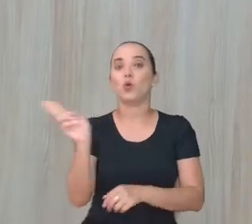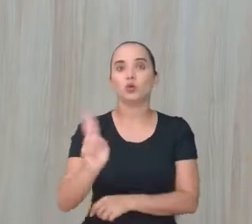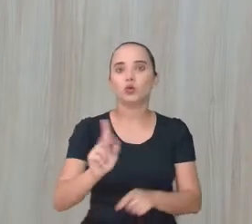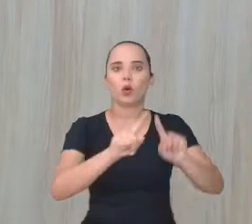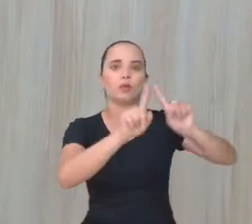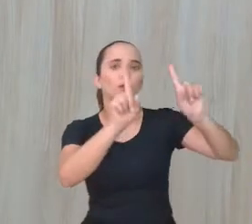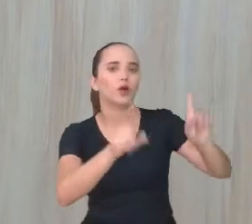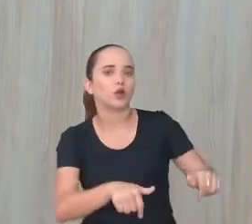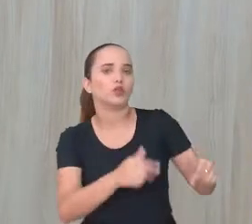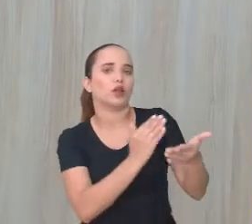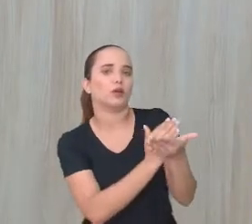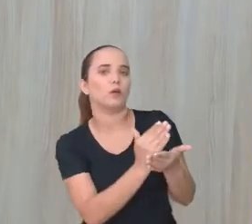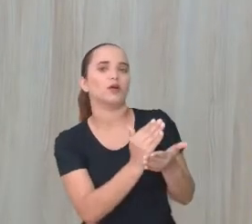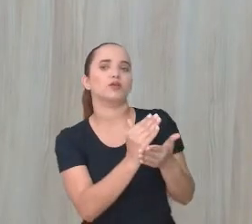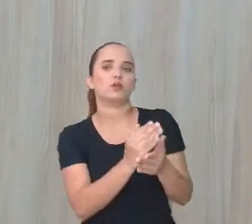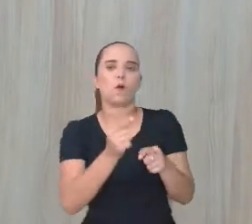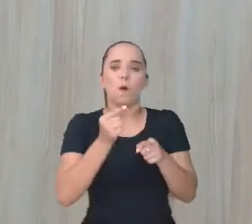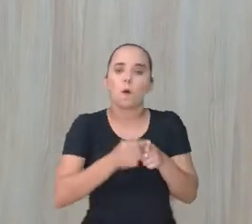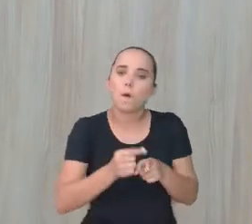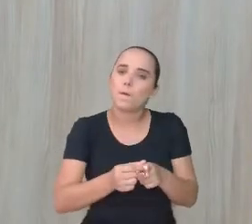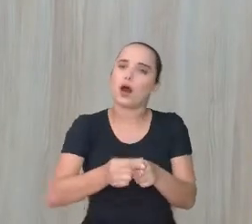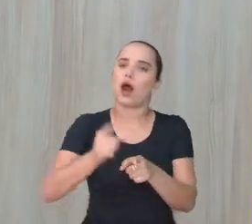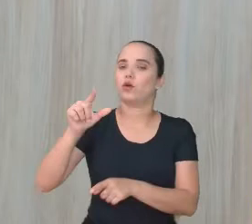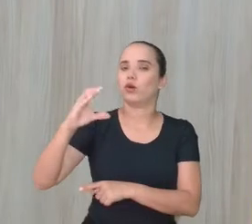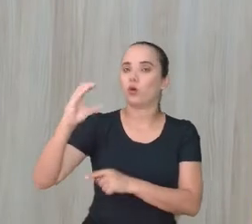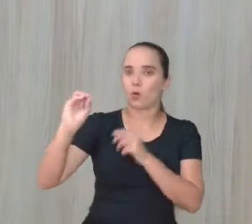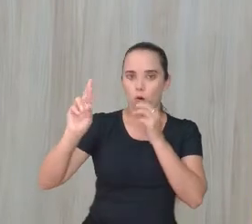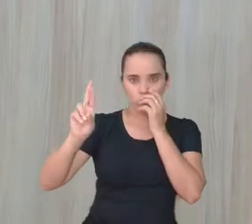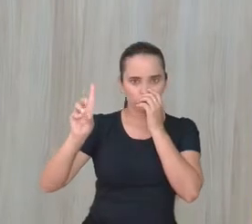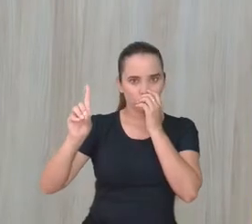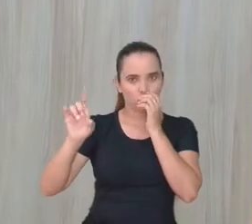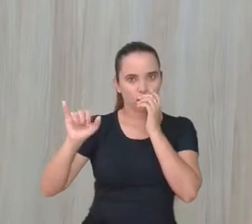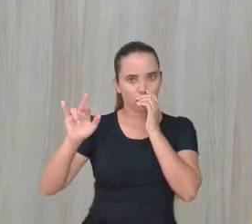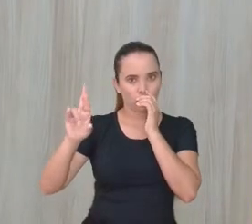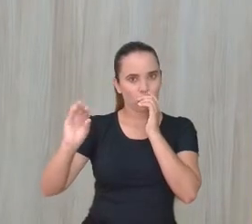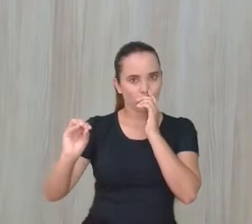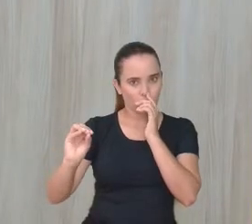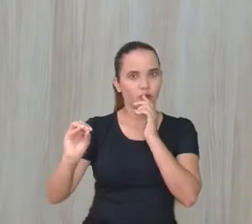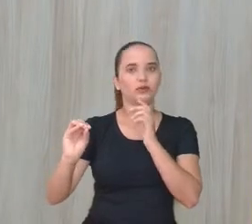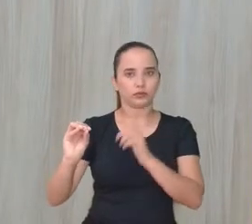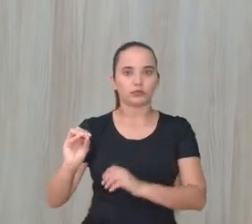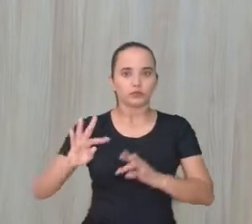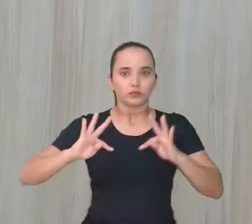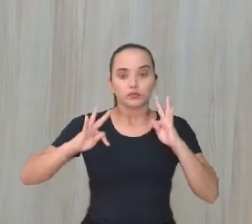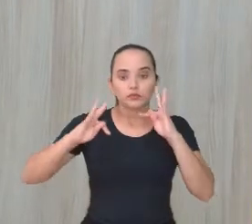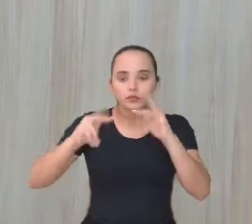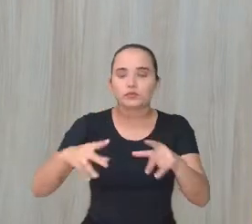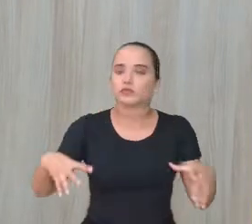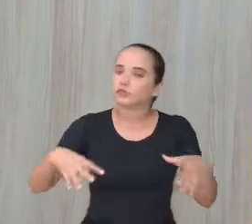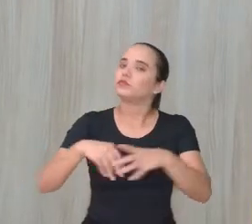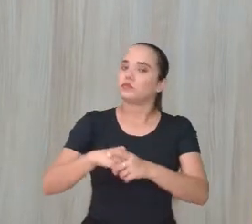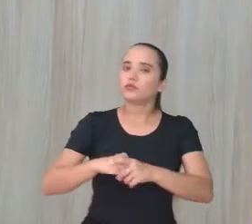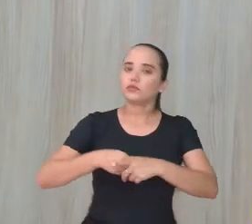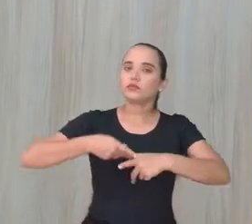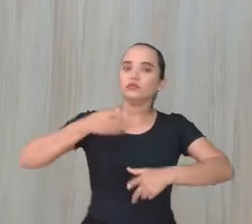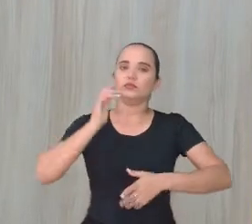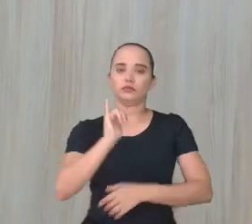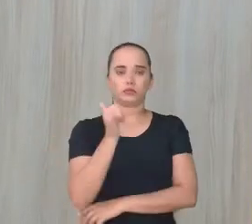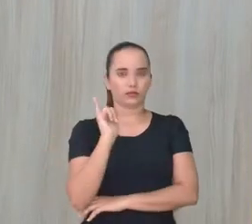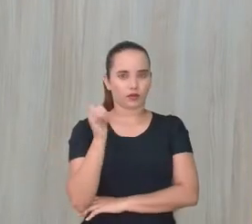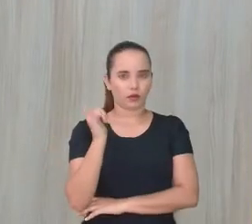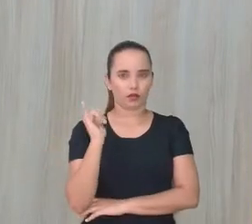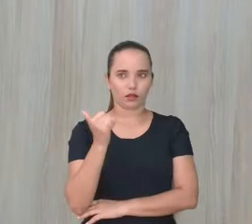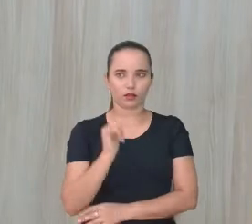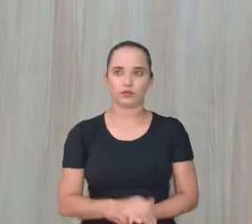o bairro onde ele começou, lá no Cordeiro. Tudo isso está lá no relato, na fala do